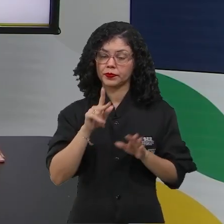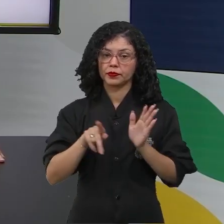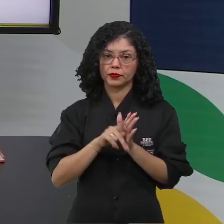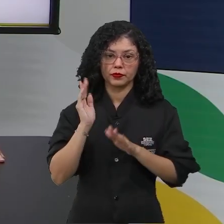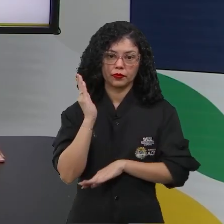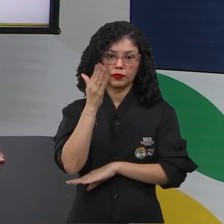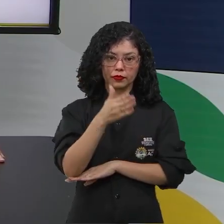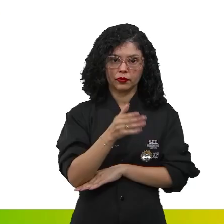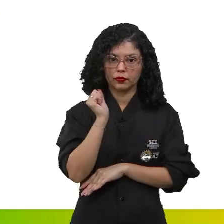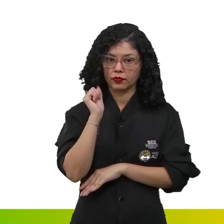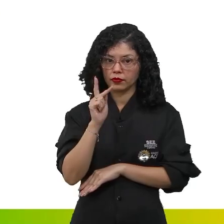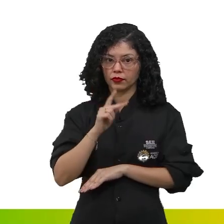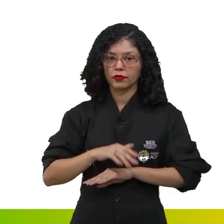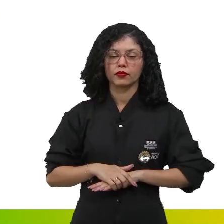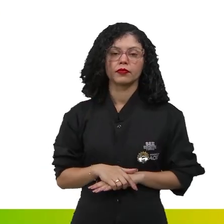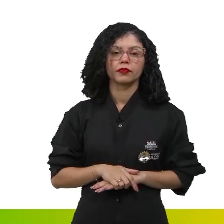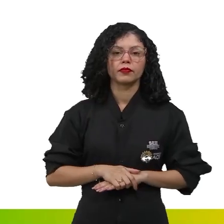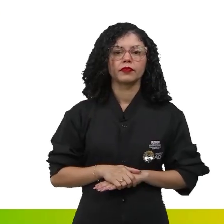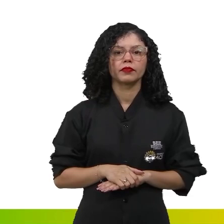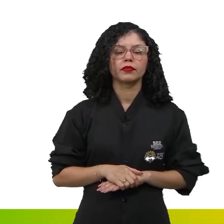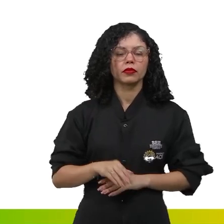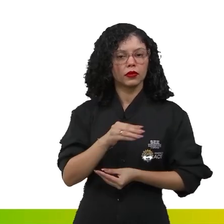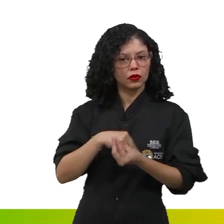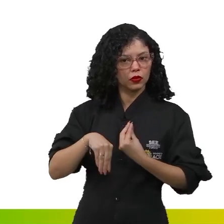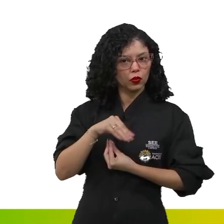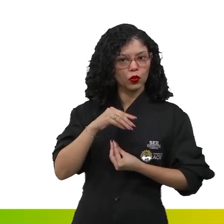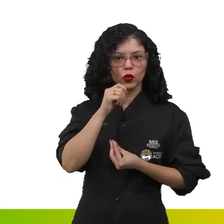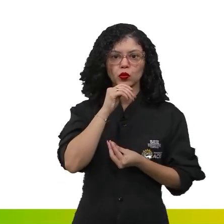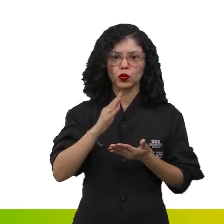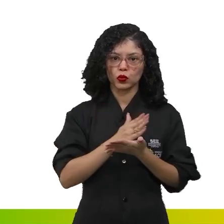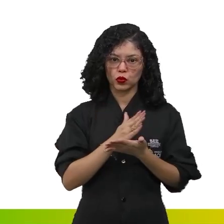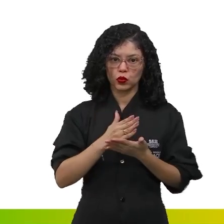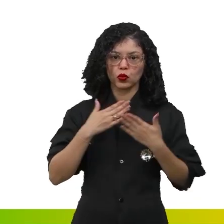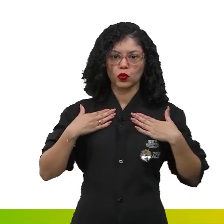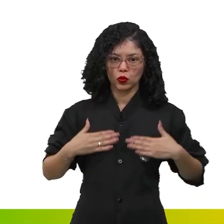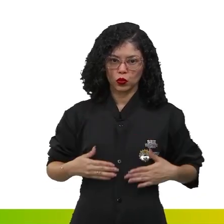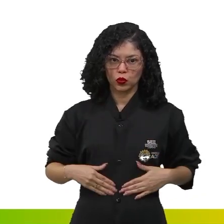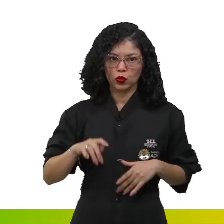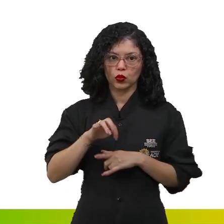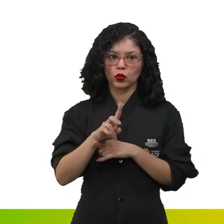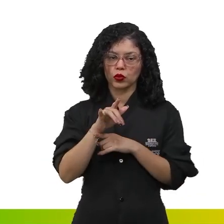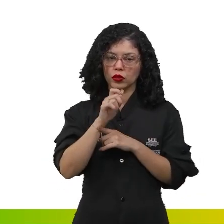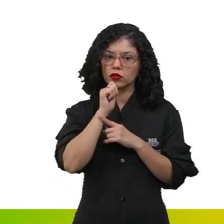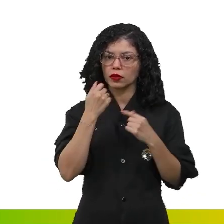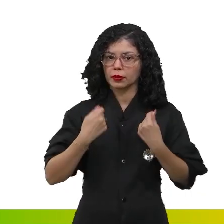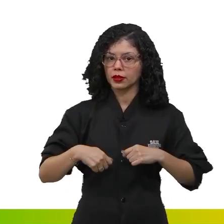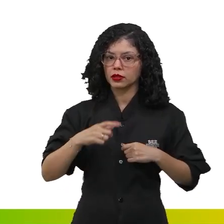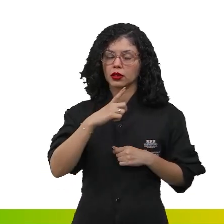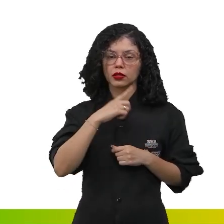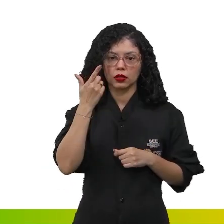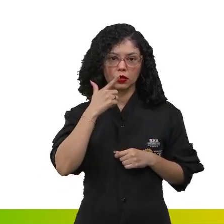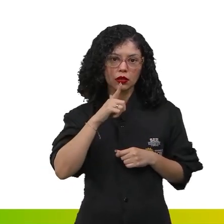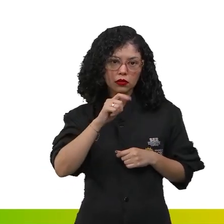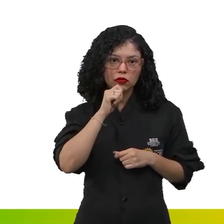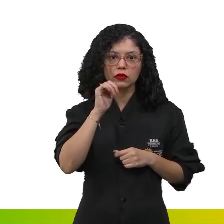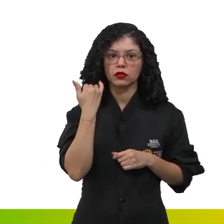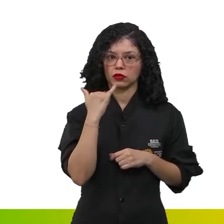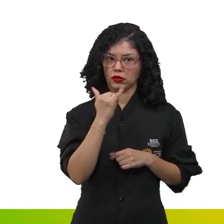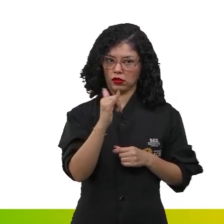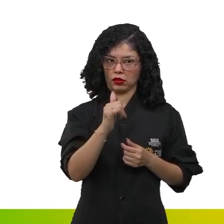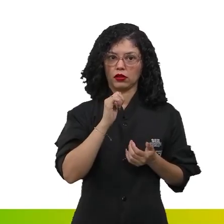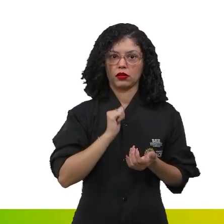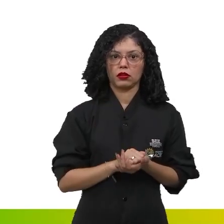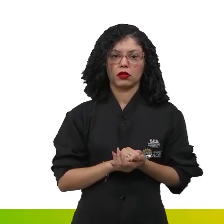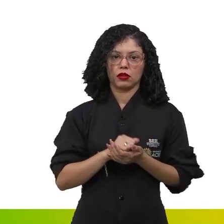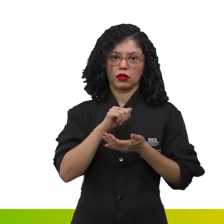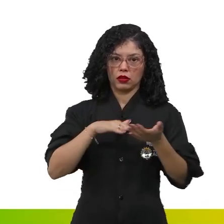nosso direcionamento, tá bom? Então, aqui, ó. Isso envolve fornecer ao corpo todos os nutrientes necessários, garantindo energia